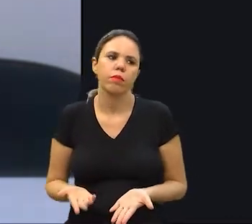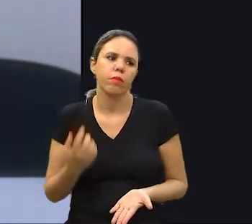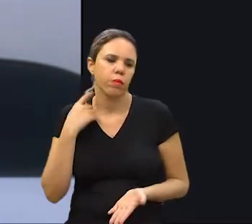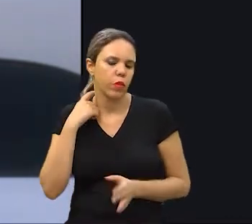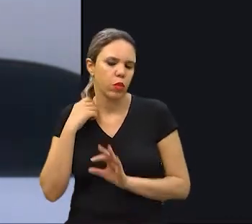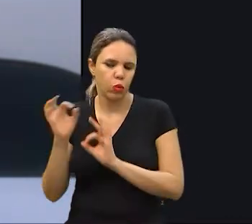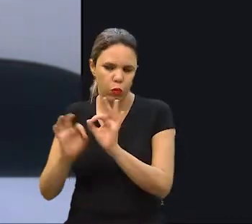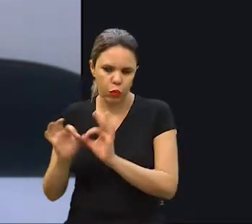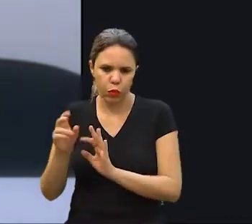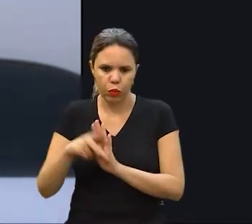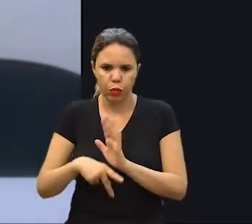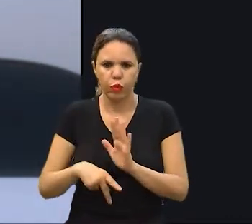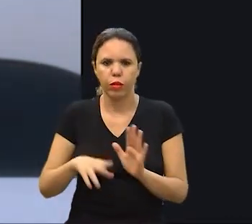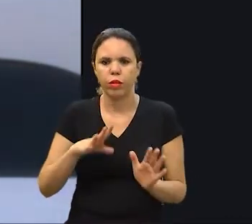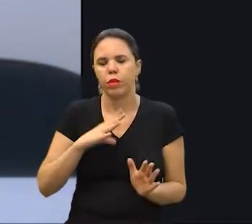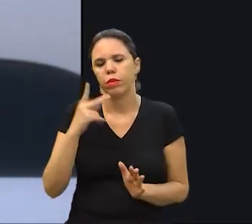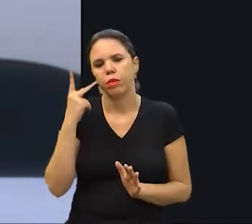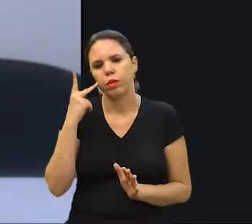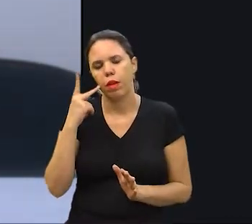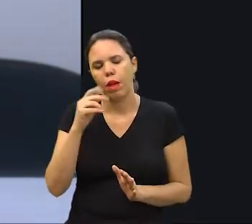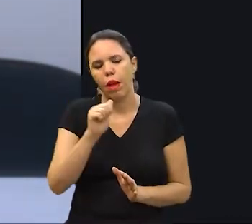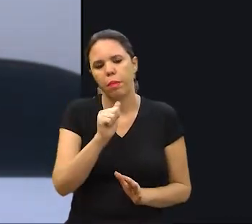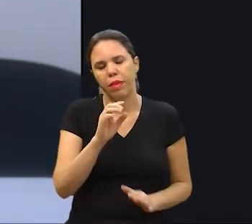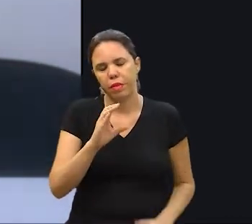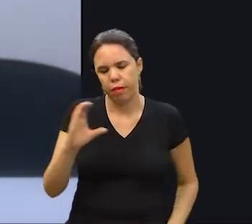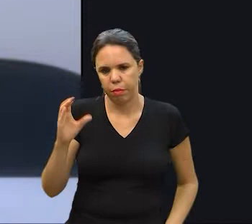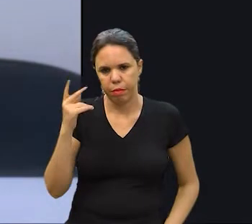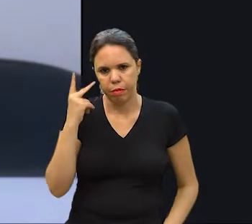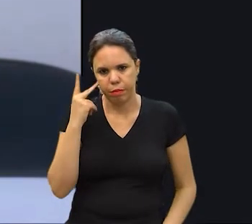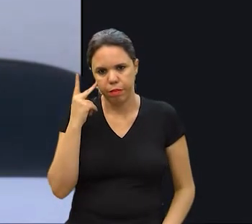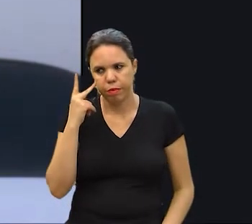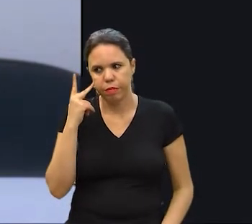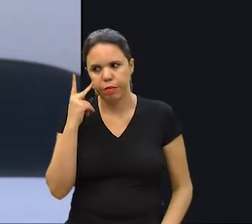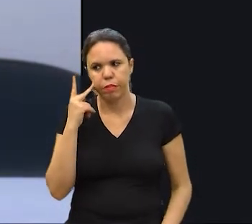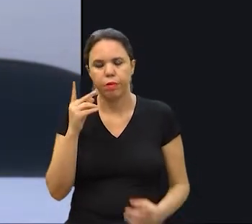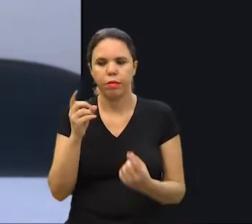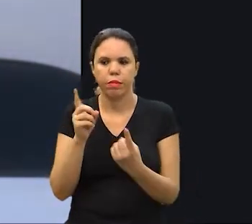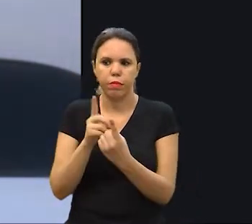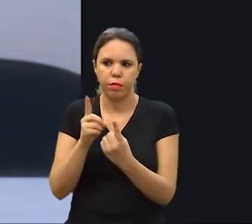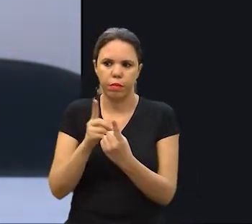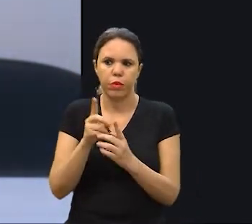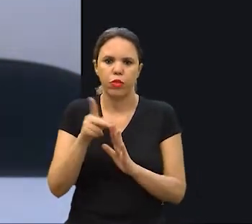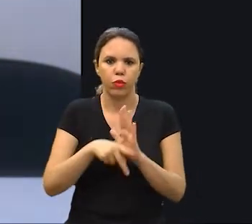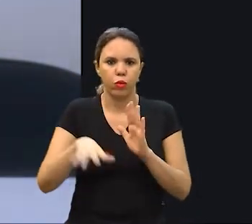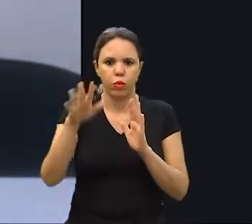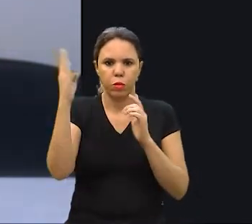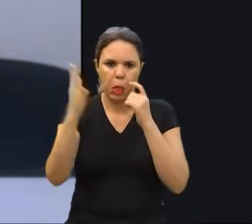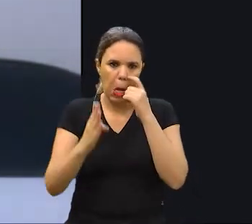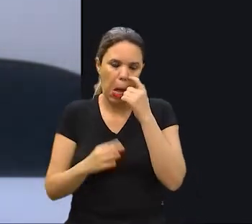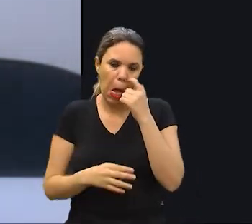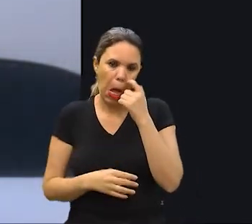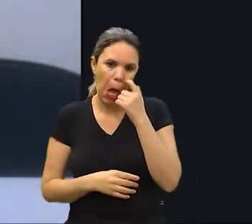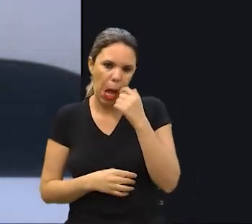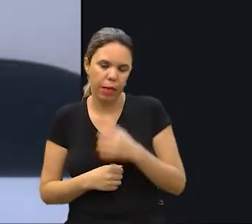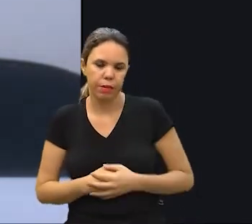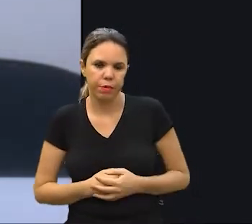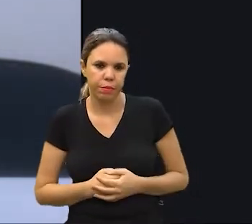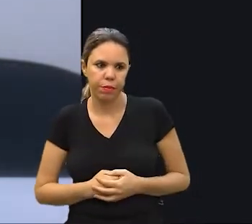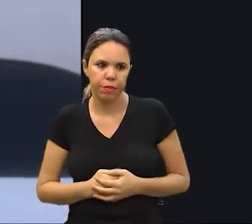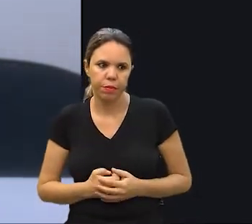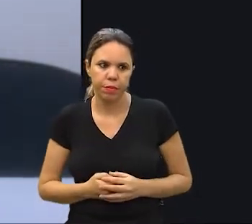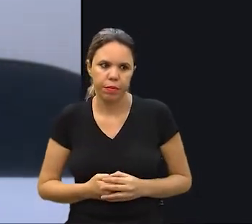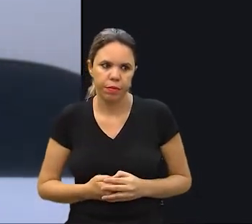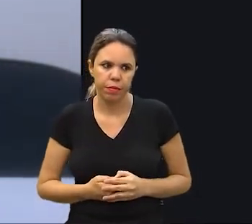coordenando projetos na cidade de São Paulo, no ABC Paulista, e dando assessoria a outros projetos no Brasil todo.